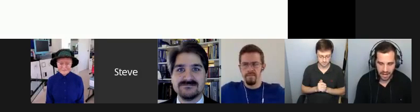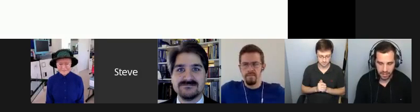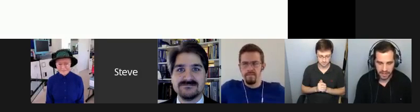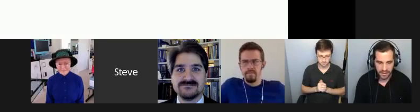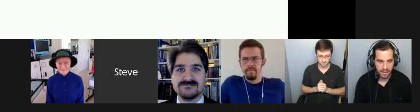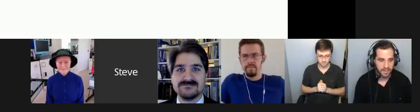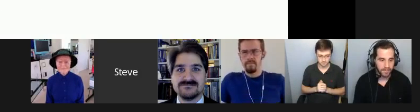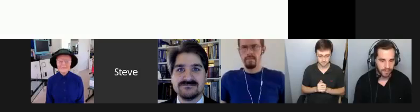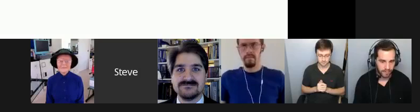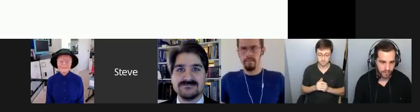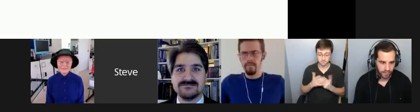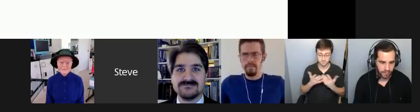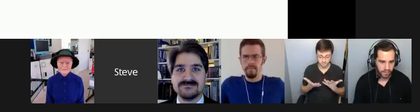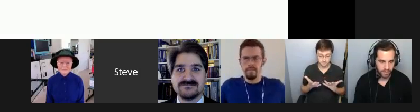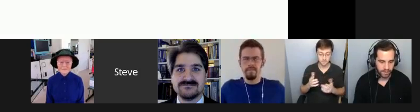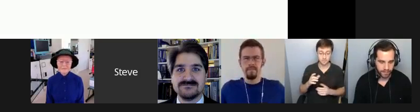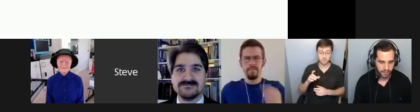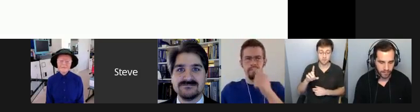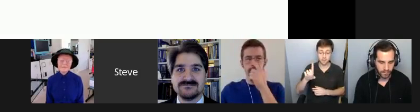Next slide, please.